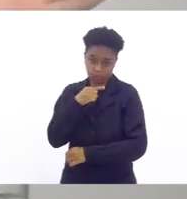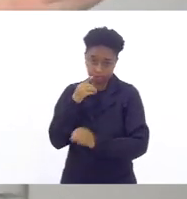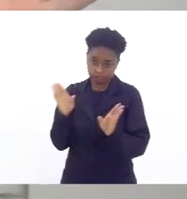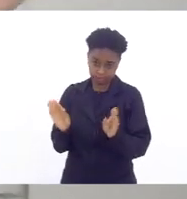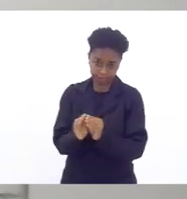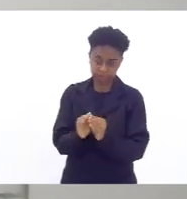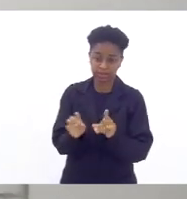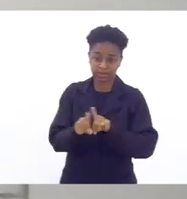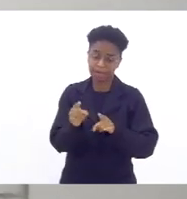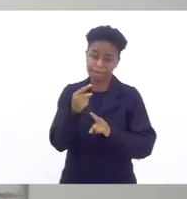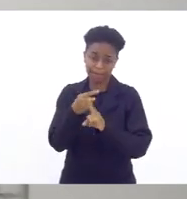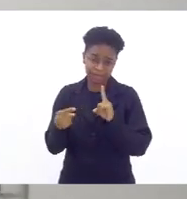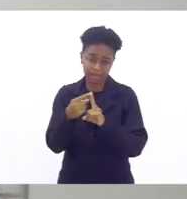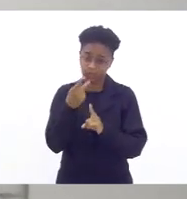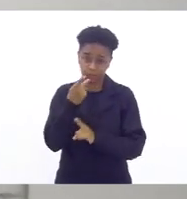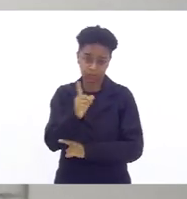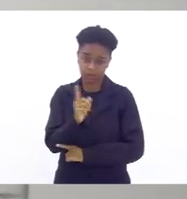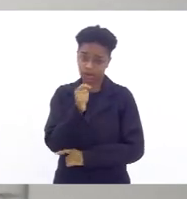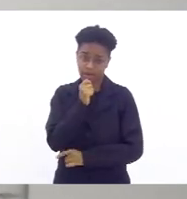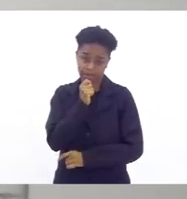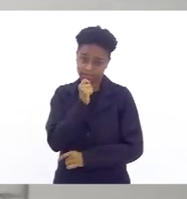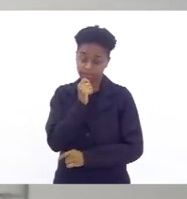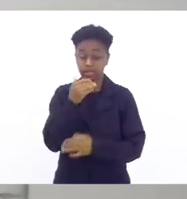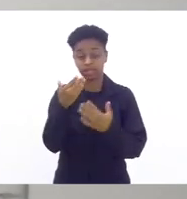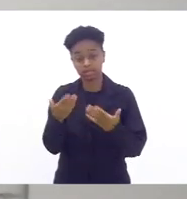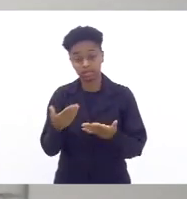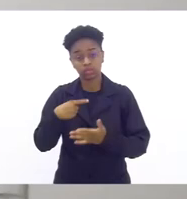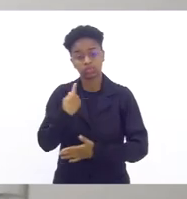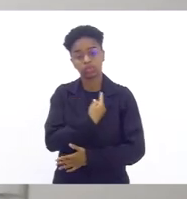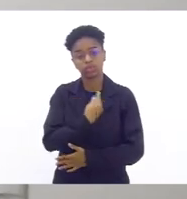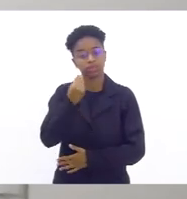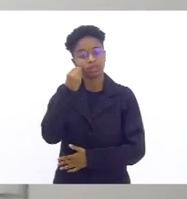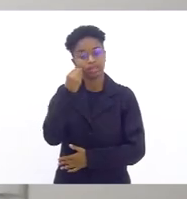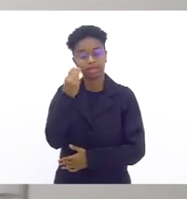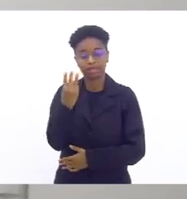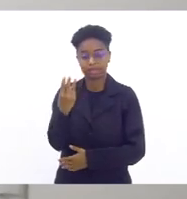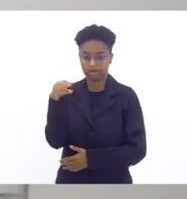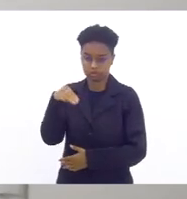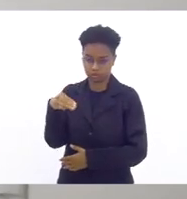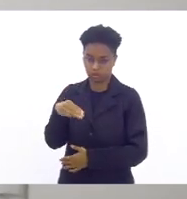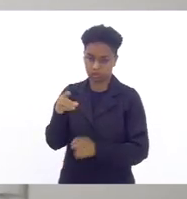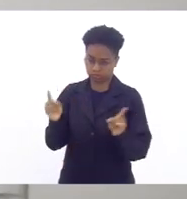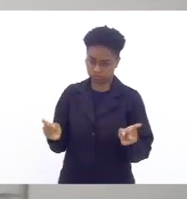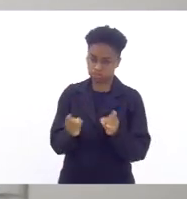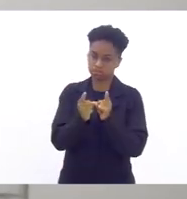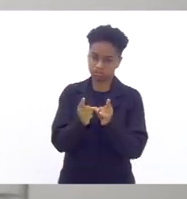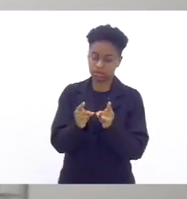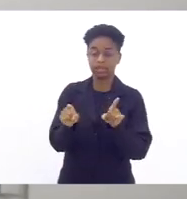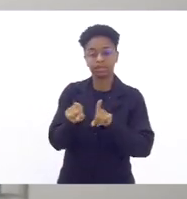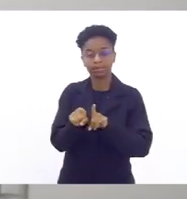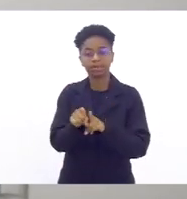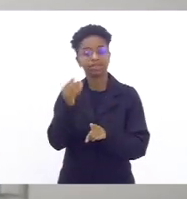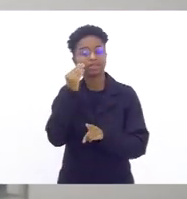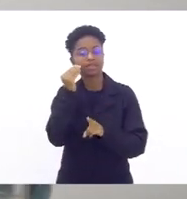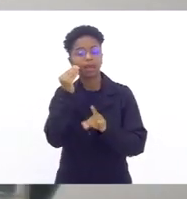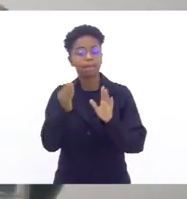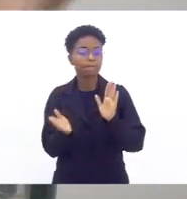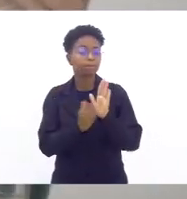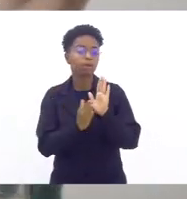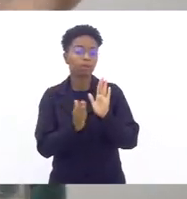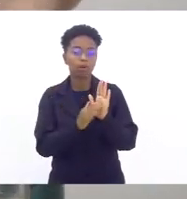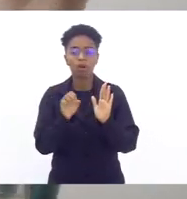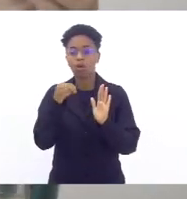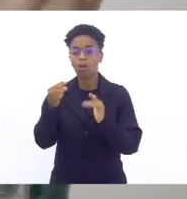não vai ter falado ainda então vamos eu vou tentar ir para o 3 minutos e tentar fazer proposta ou